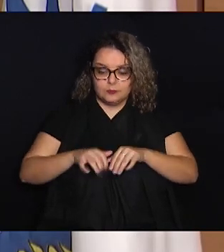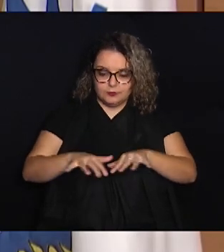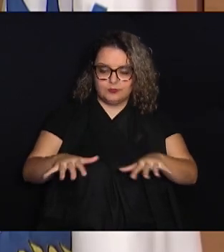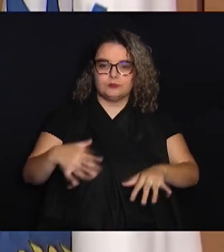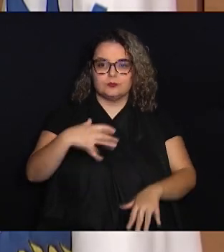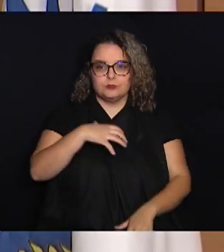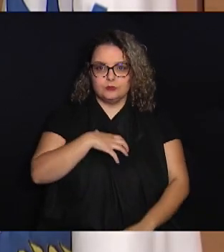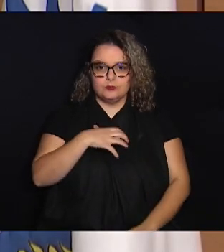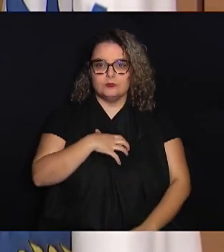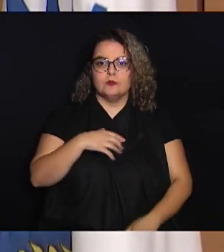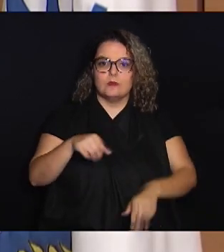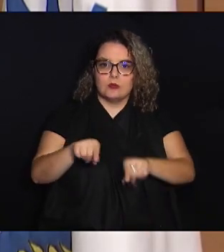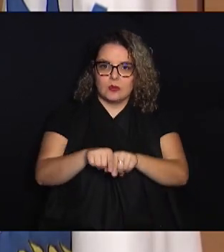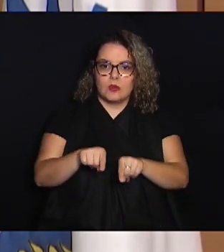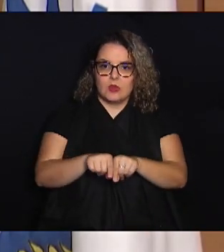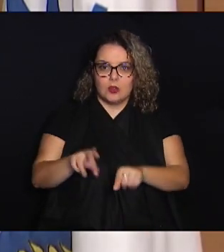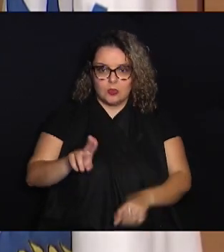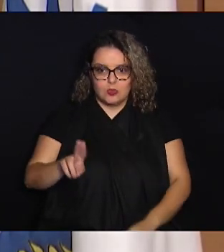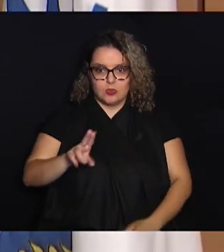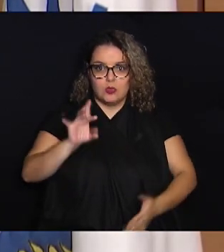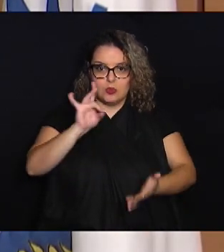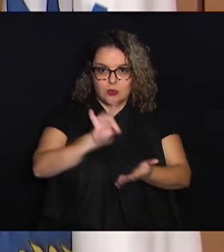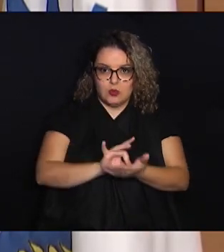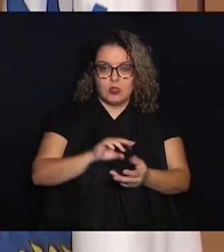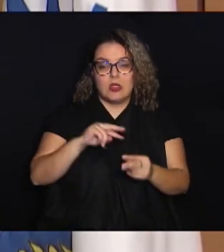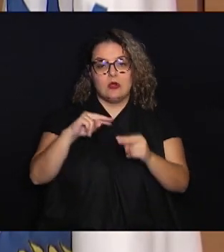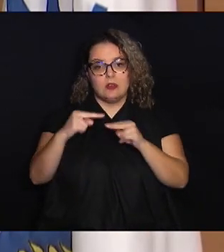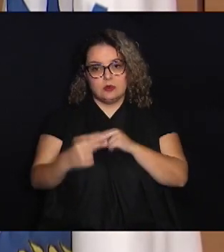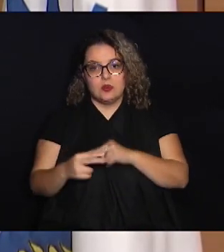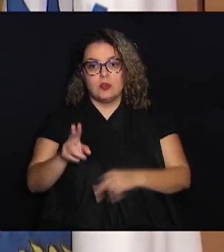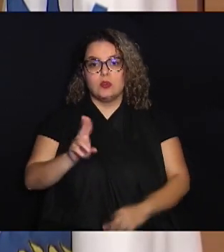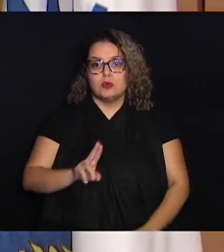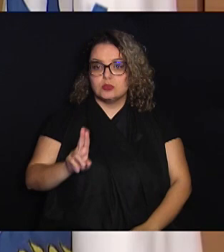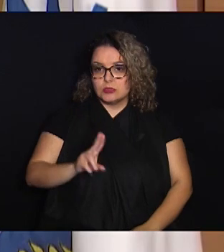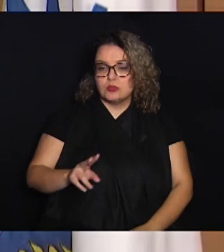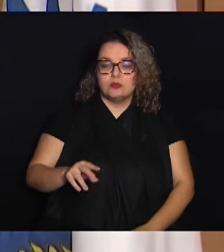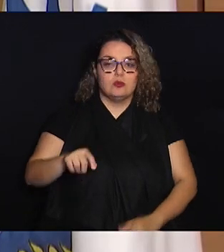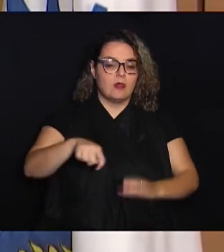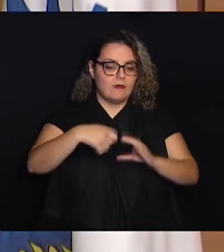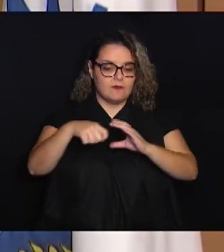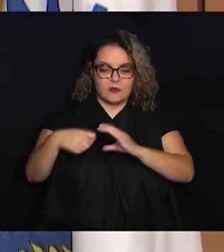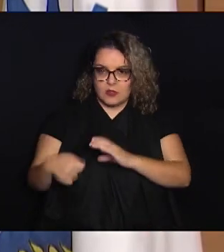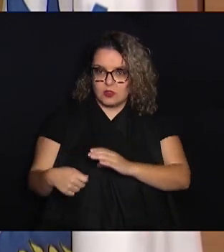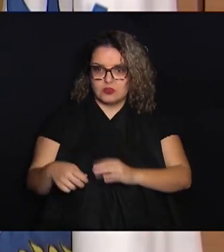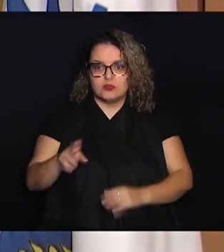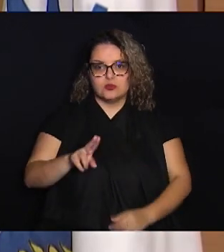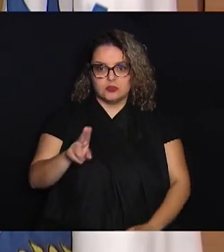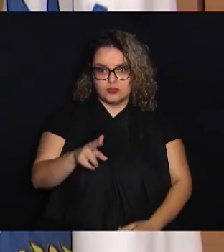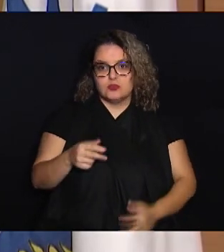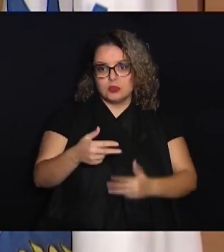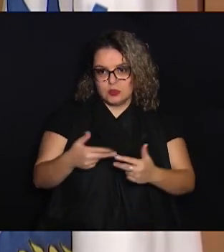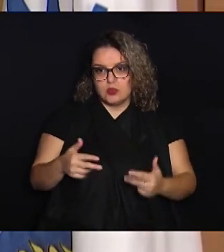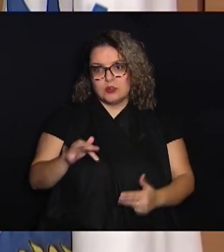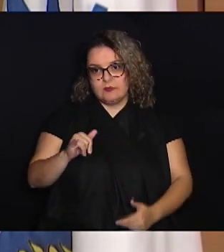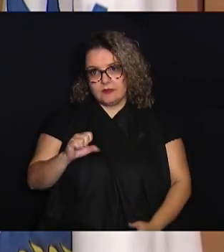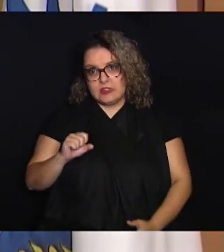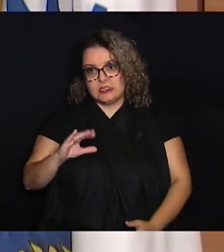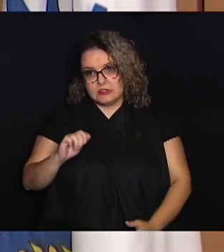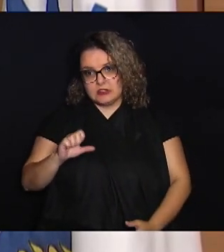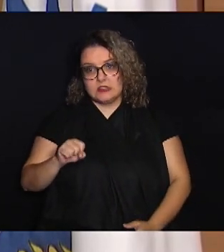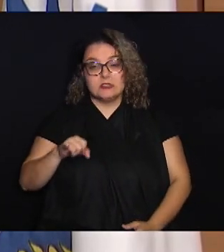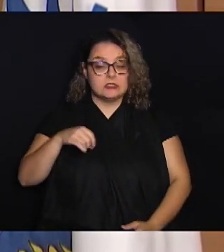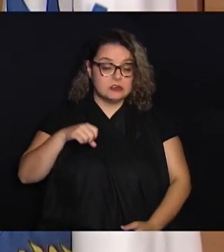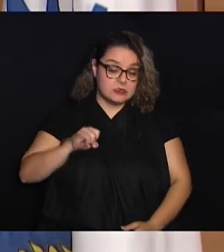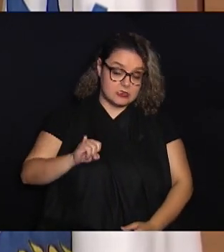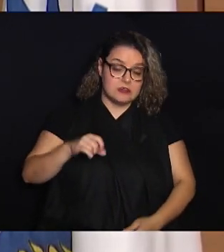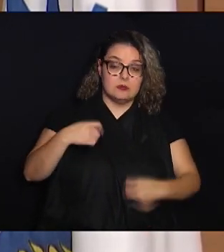forma também usando realidade virtual, usando vídeos, usando até coisas físicas, se for o caso.